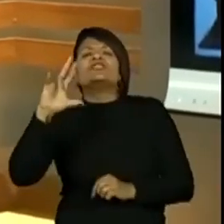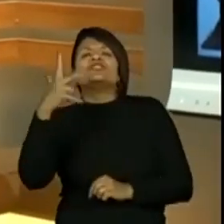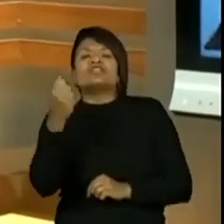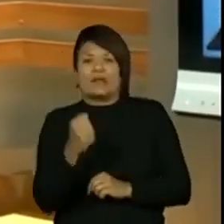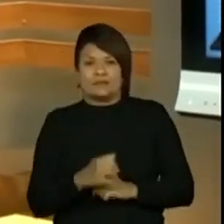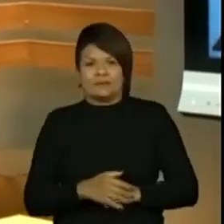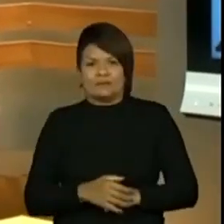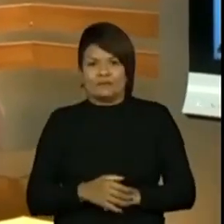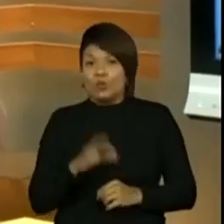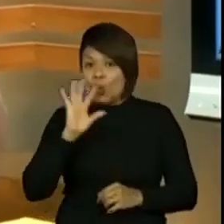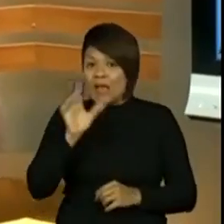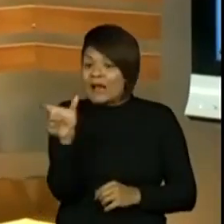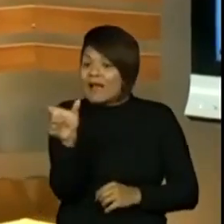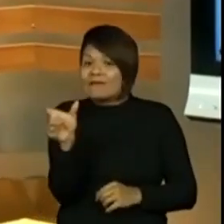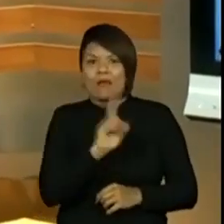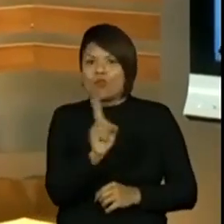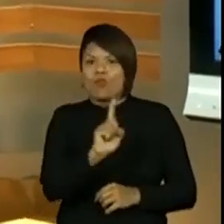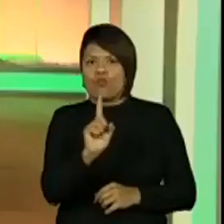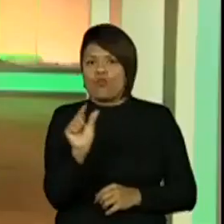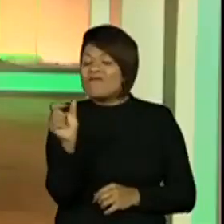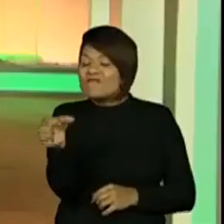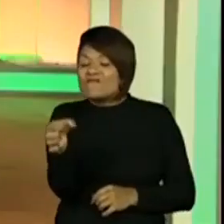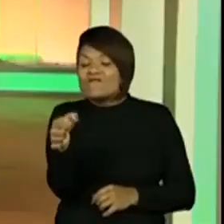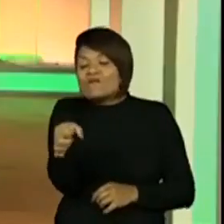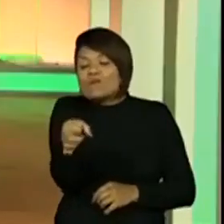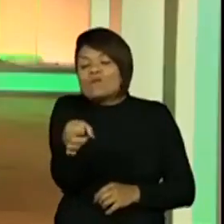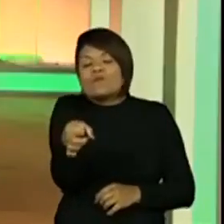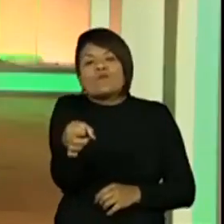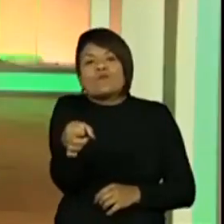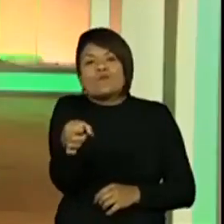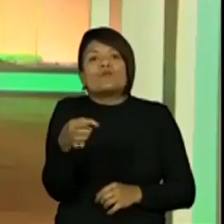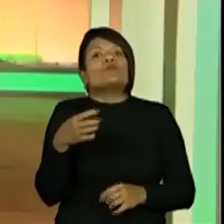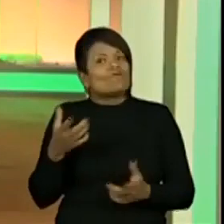Era ficha. E o que acontece?